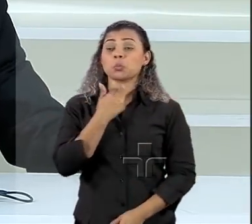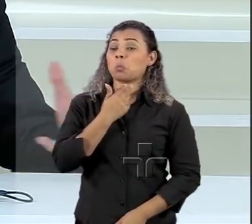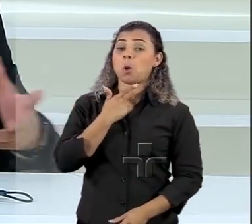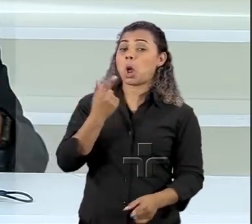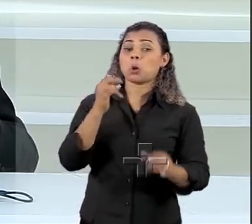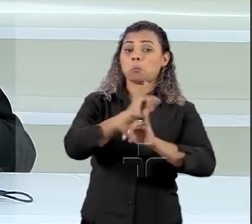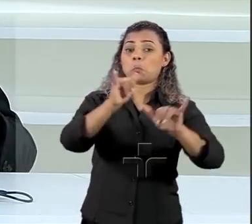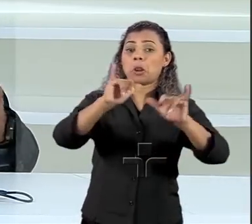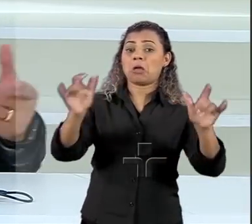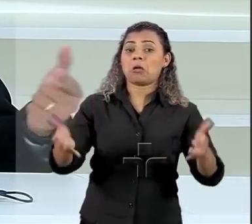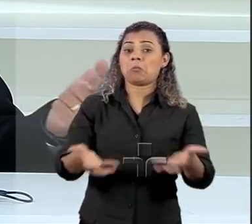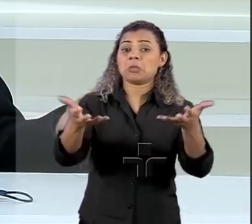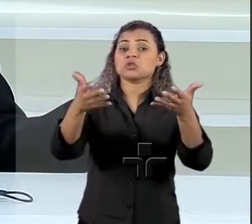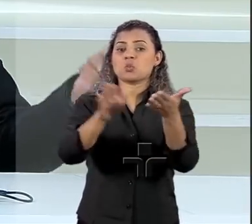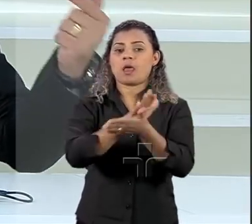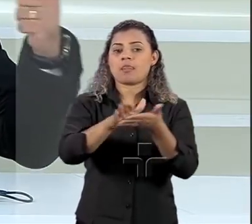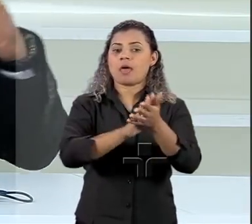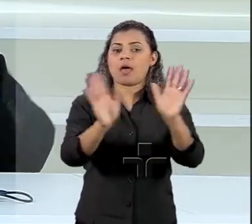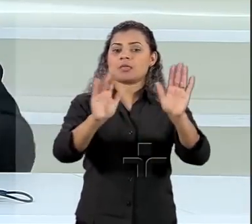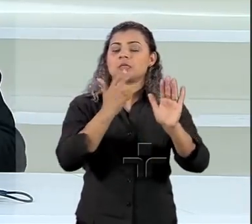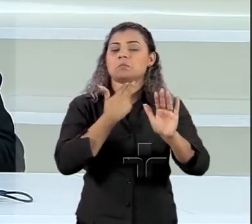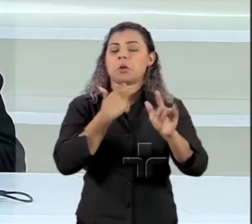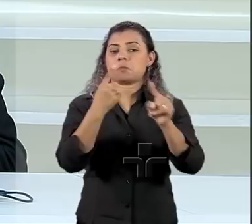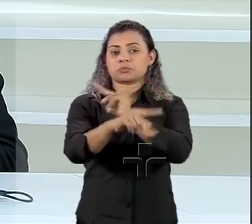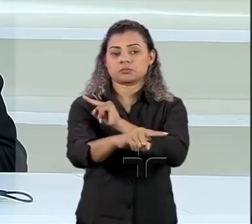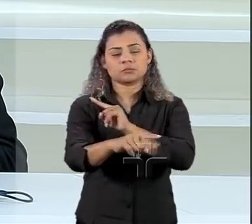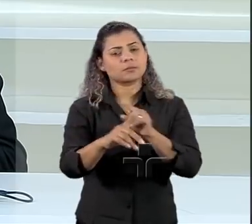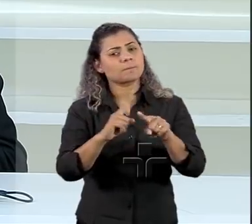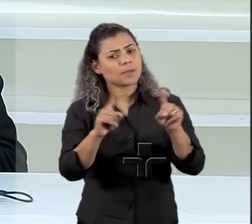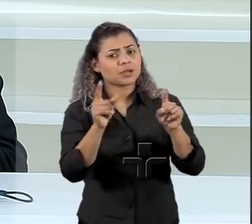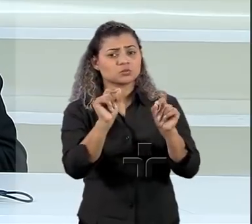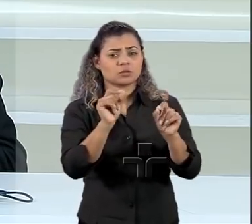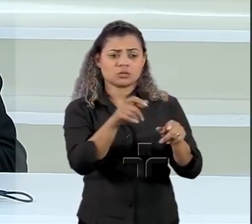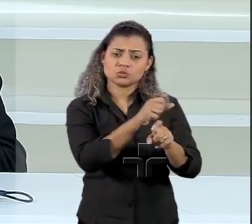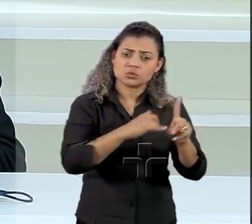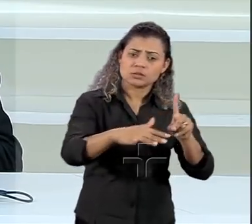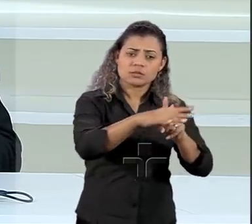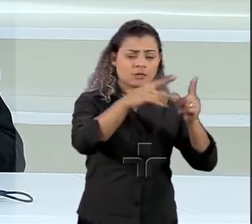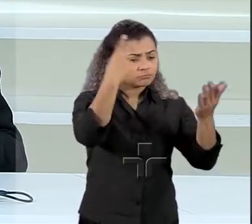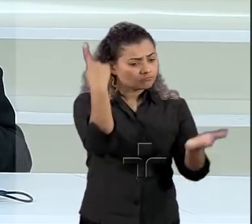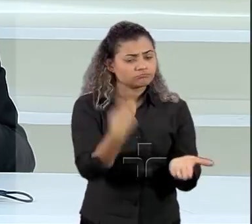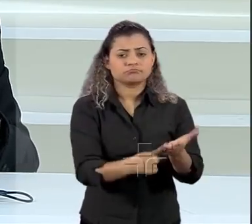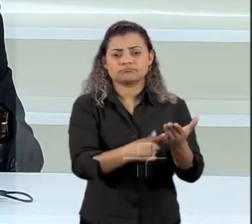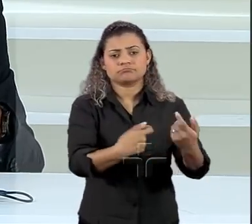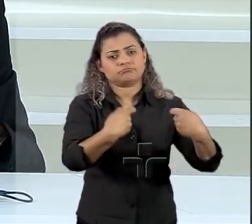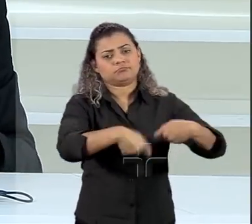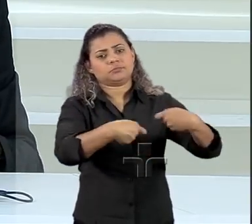ou vai estimular isso ou aquilo outro. Precisa da sociedade assumir um compromisso para com essas ações.